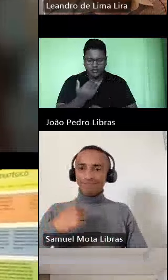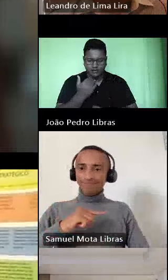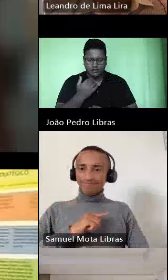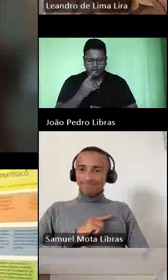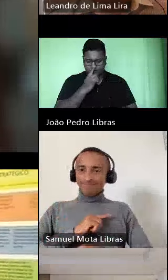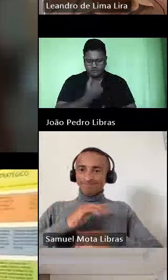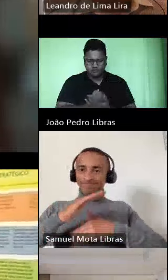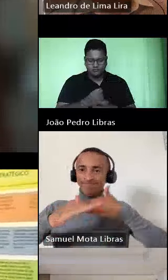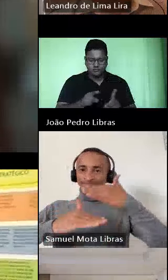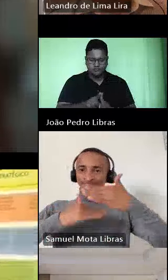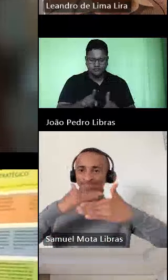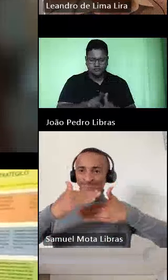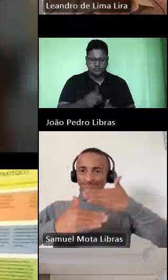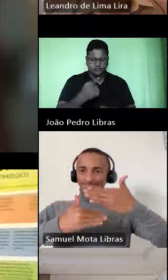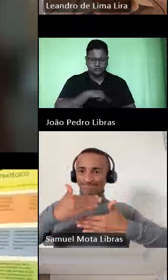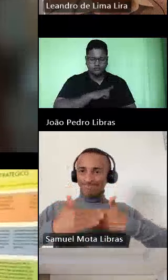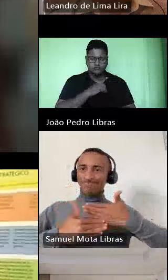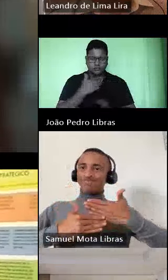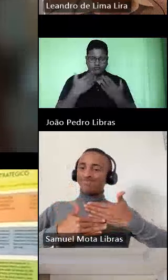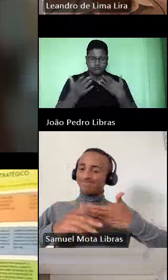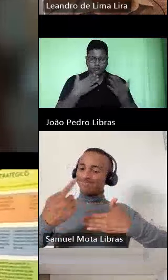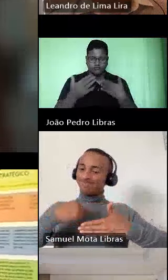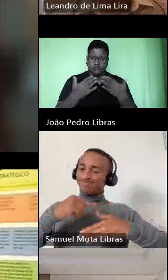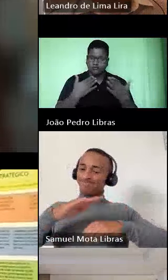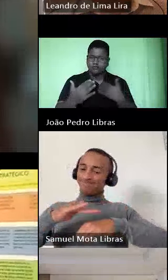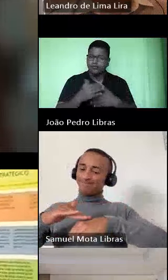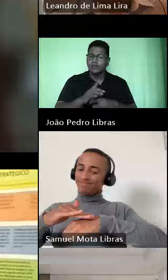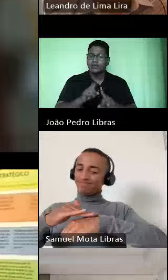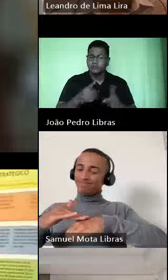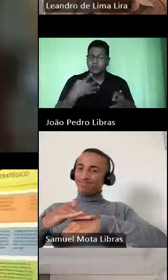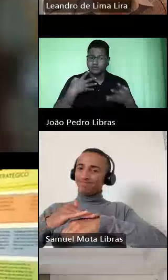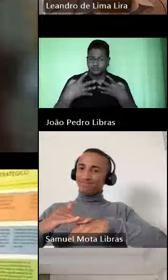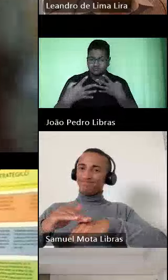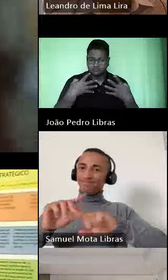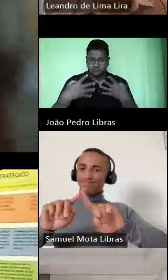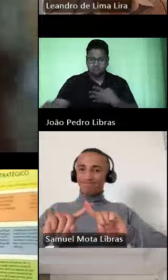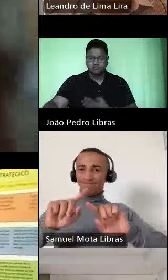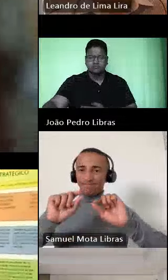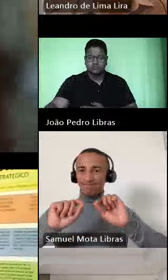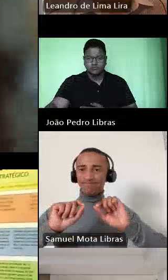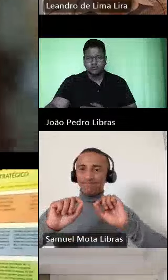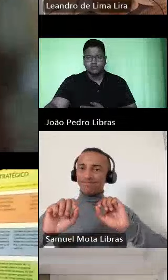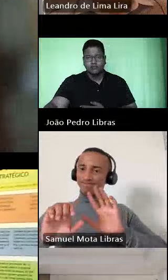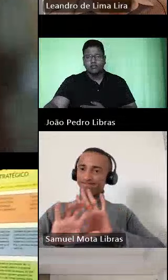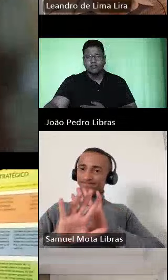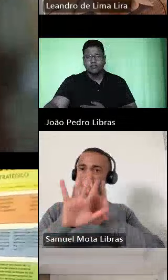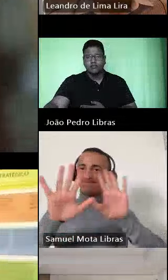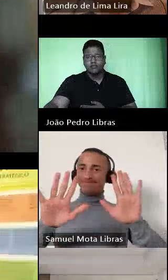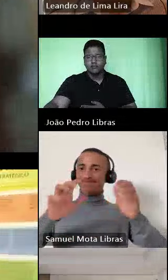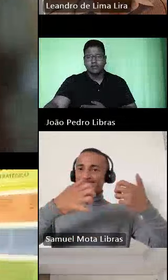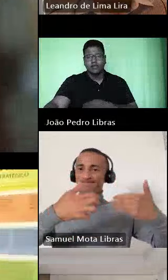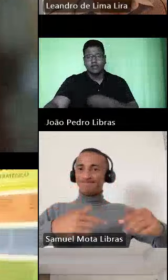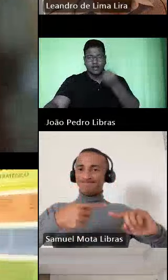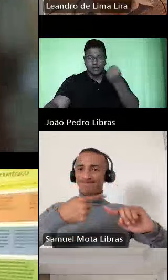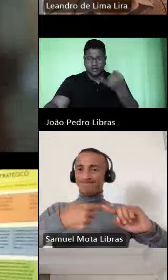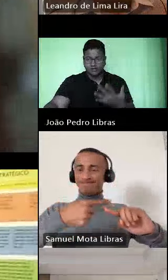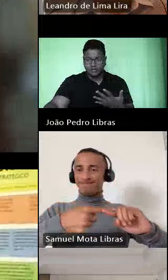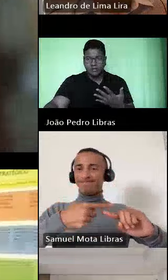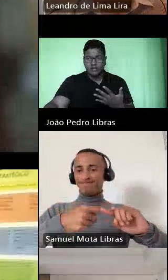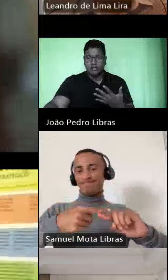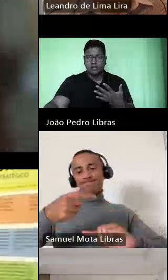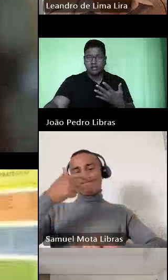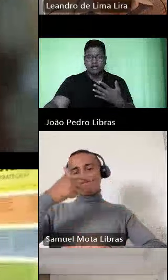aí tem a gente conversa e aí mas é é a transparência é o explicar o porque eu não estou decidindo daquela forma aí